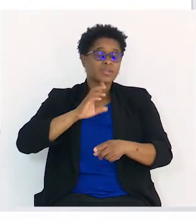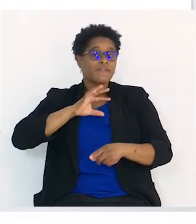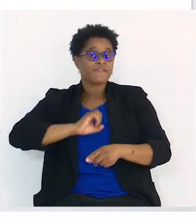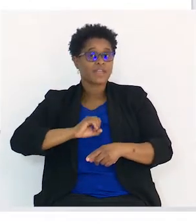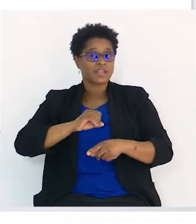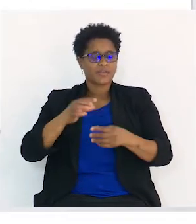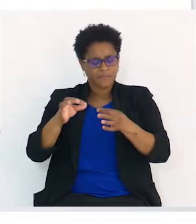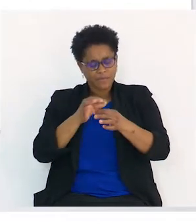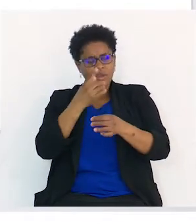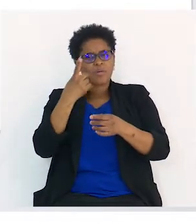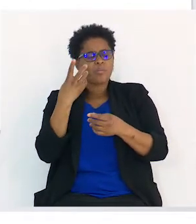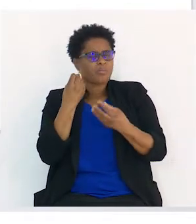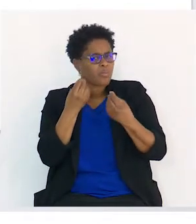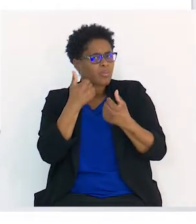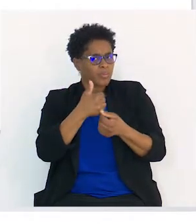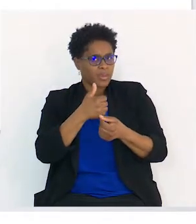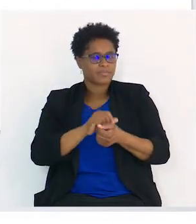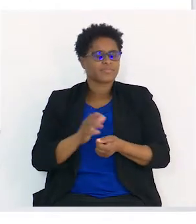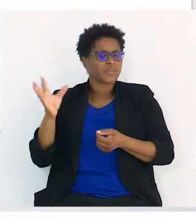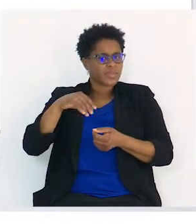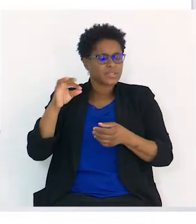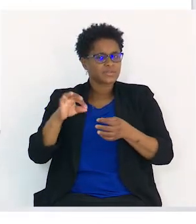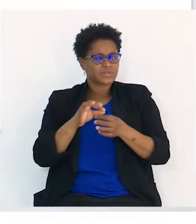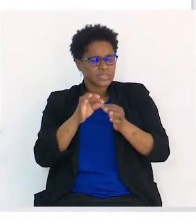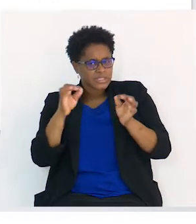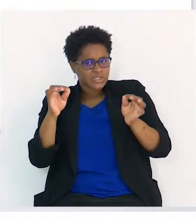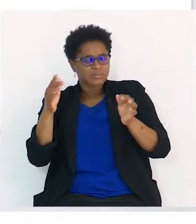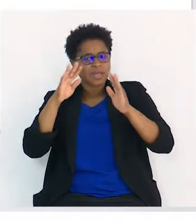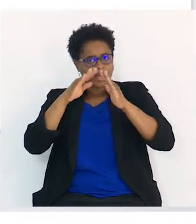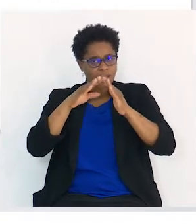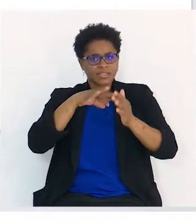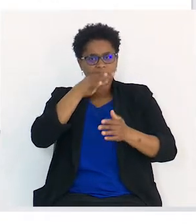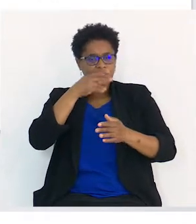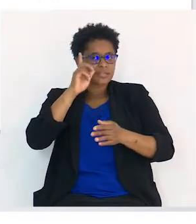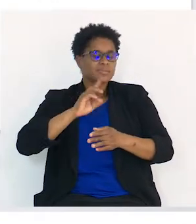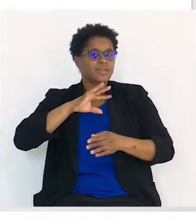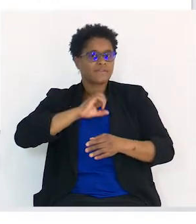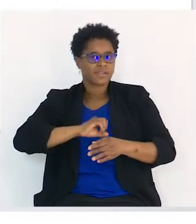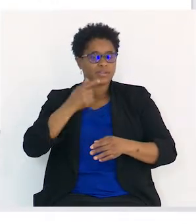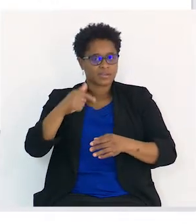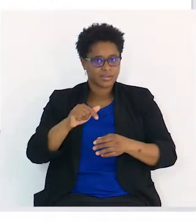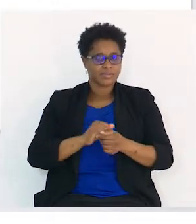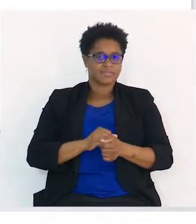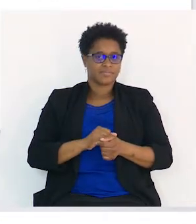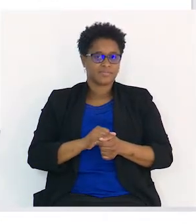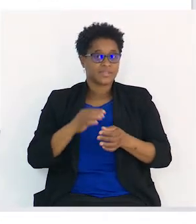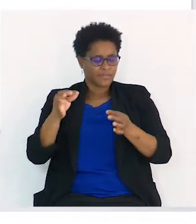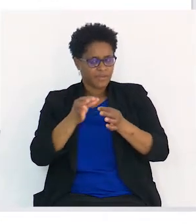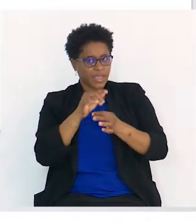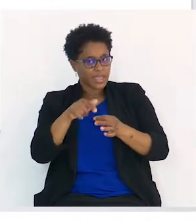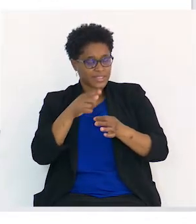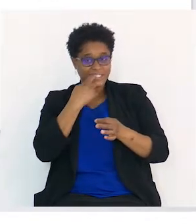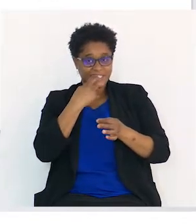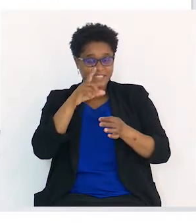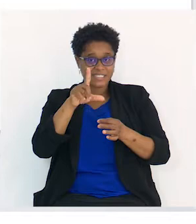fiava muito bem. Trouxe o linho para casa e disse à filha: tens de me fiar esta pedra de